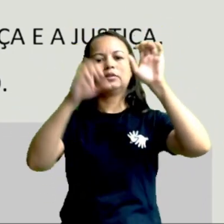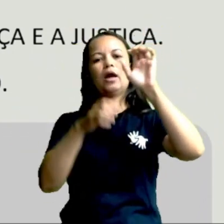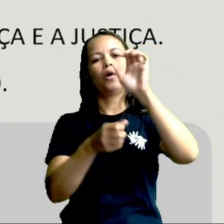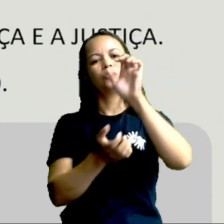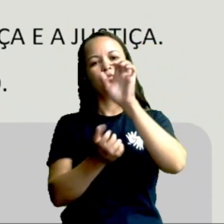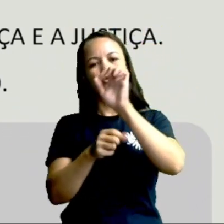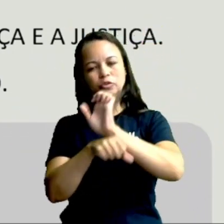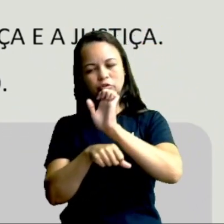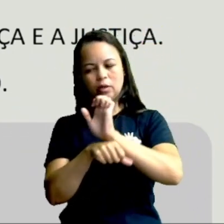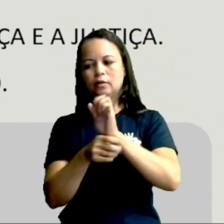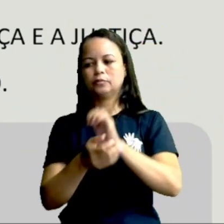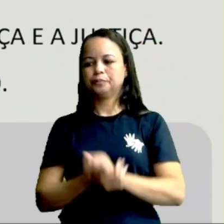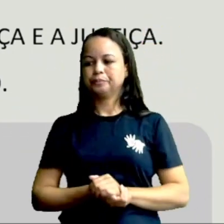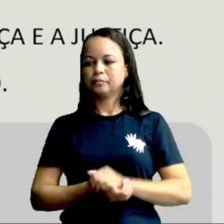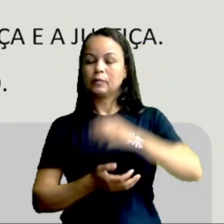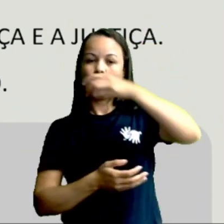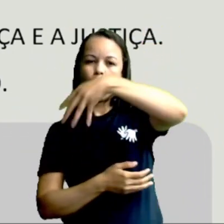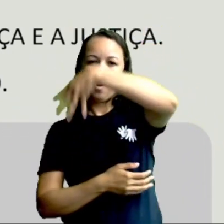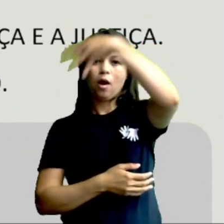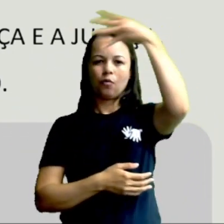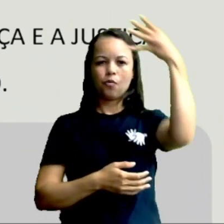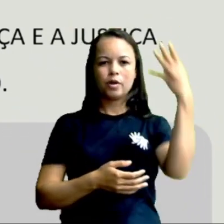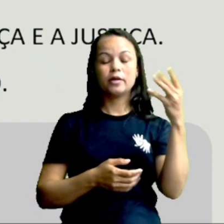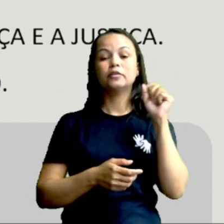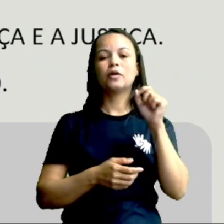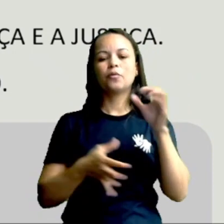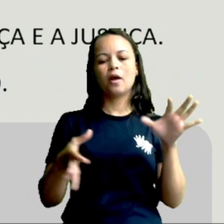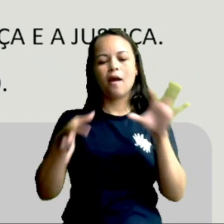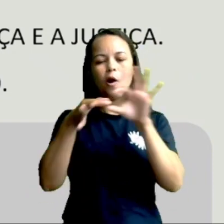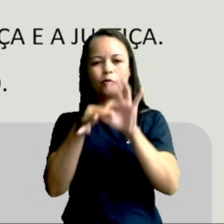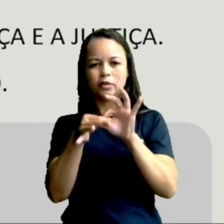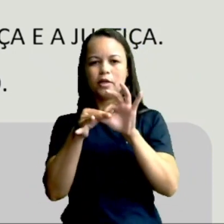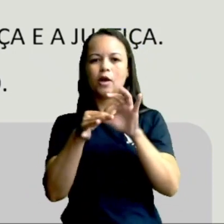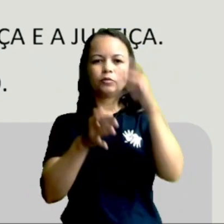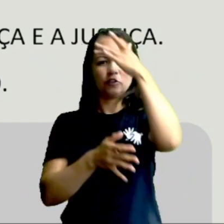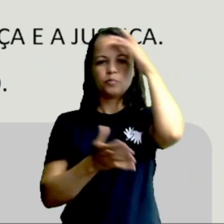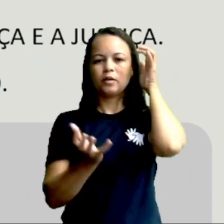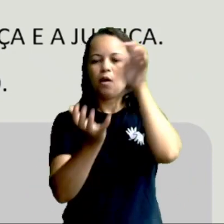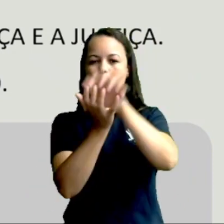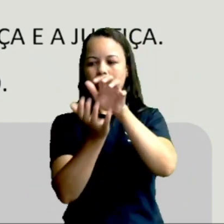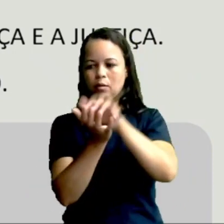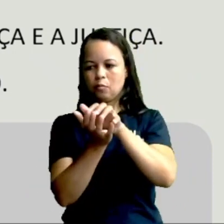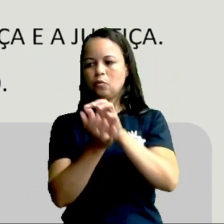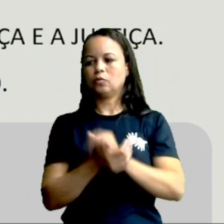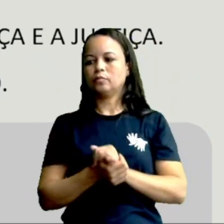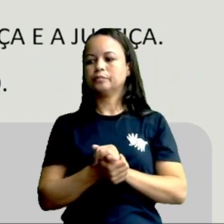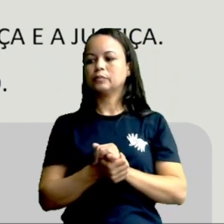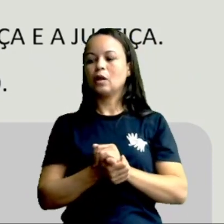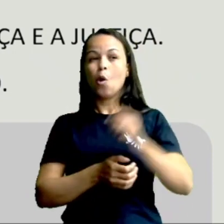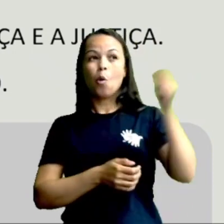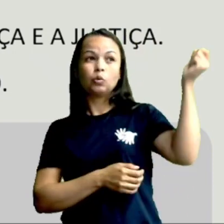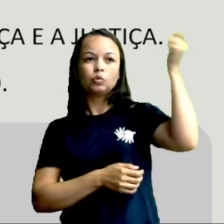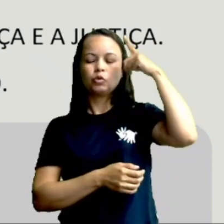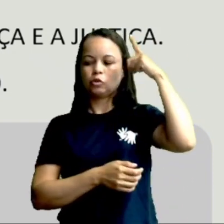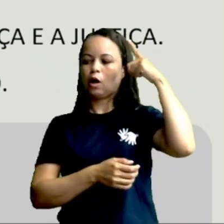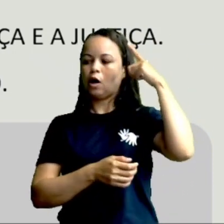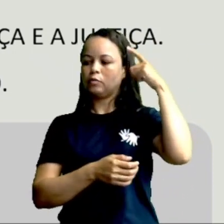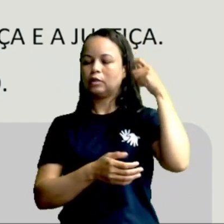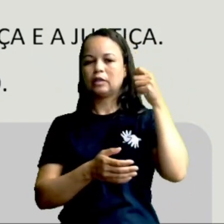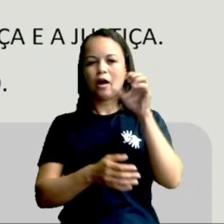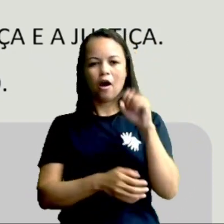a união dos pernambucanos, o sol representa a força e a justiça e a estrela